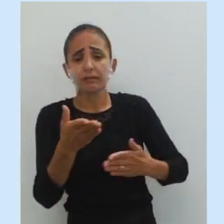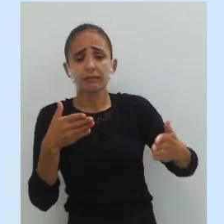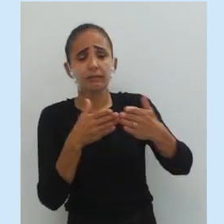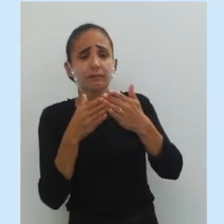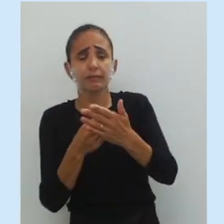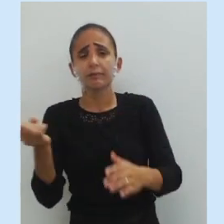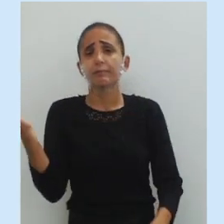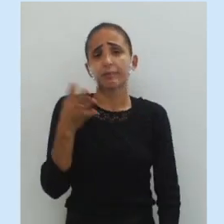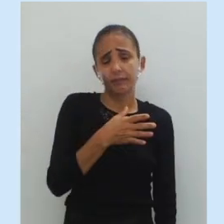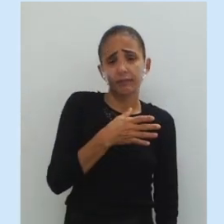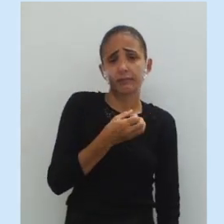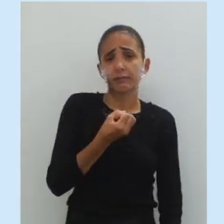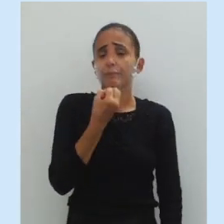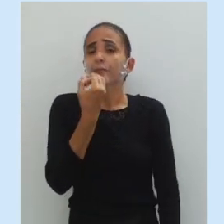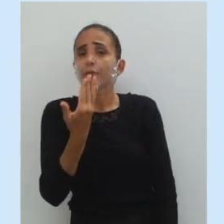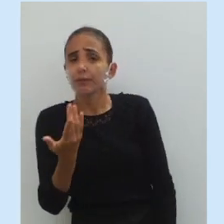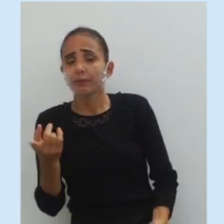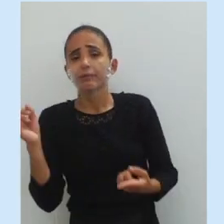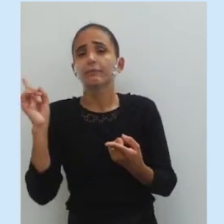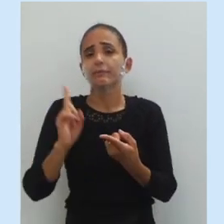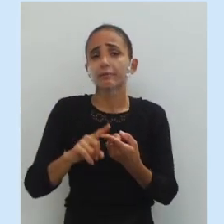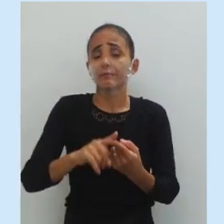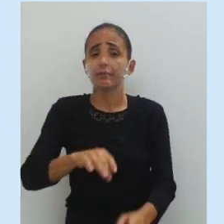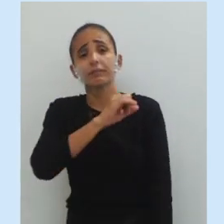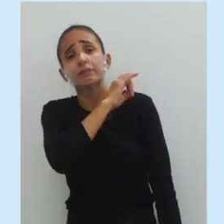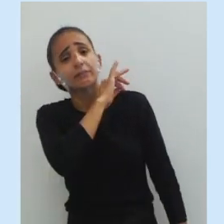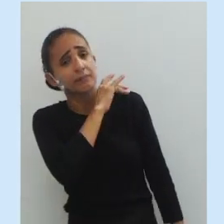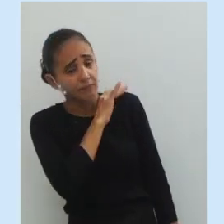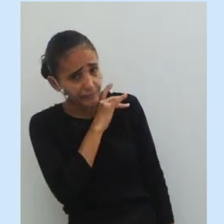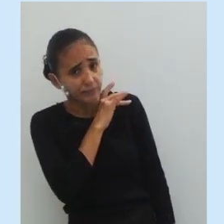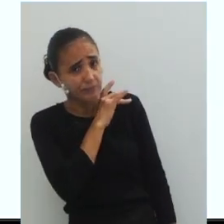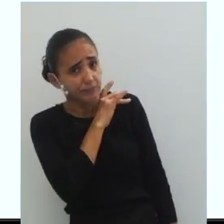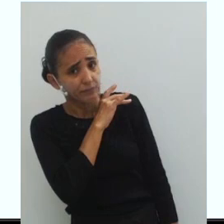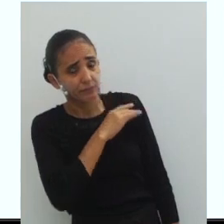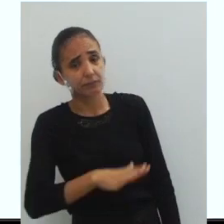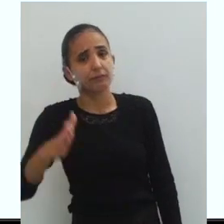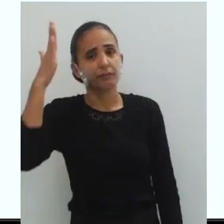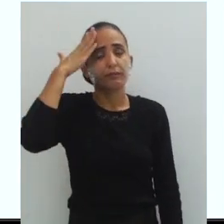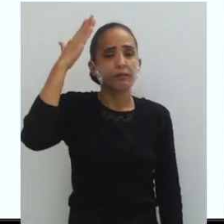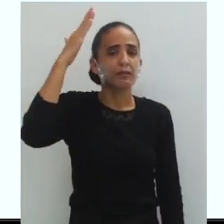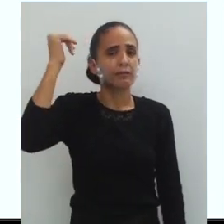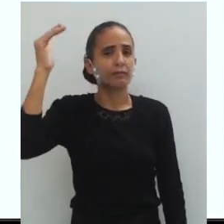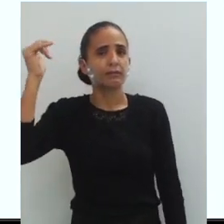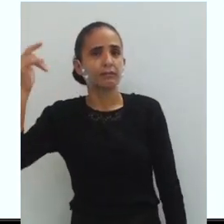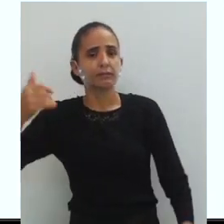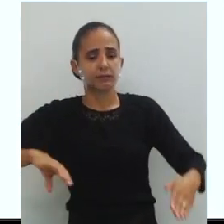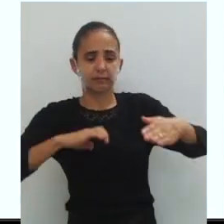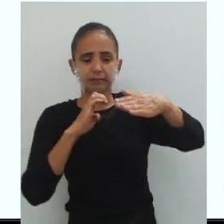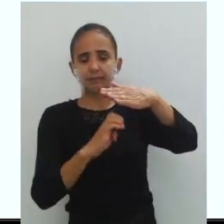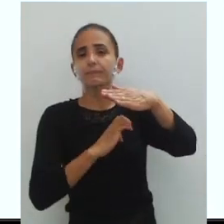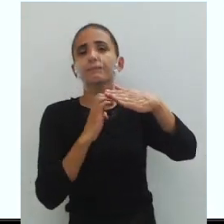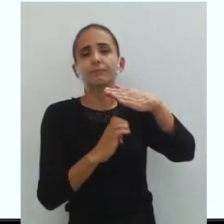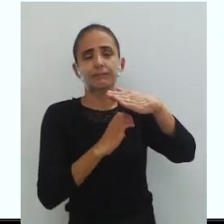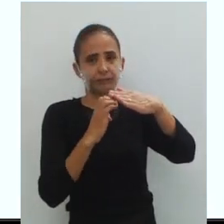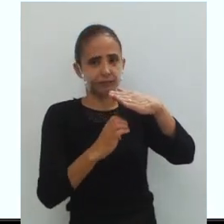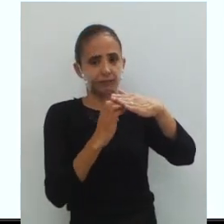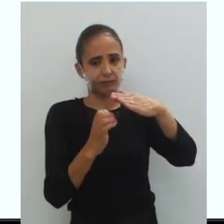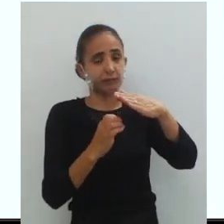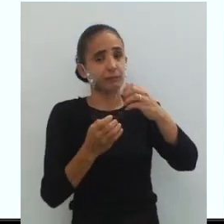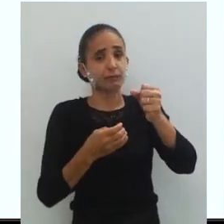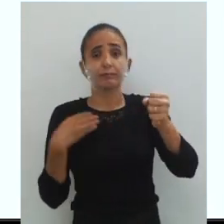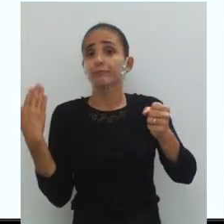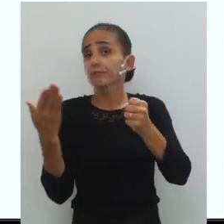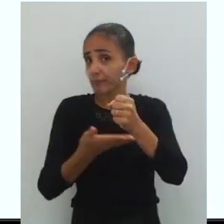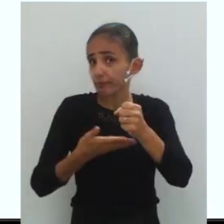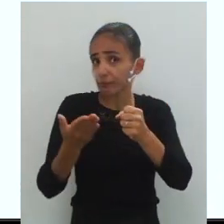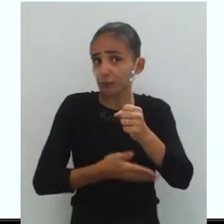ela também pode trazer um malefício. Então, o sucesso da empresa vai estar ali, baseado